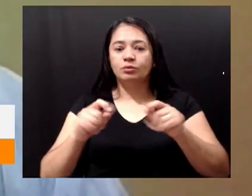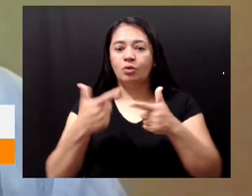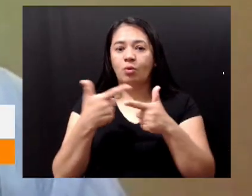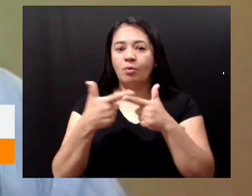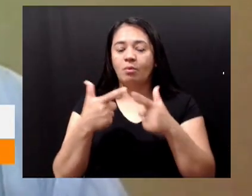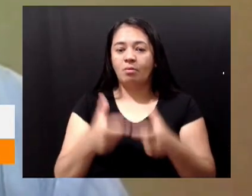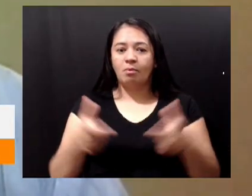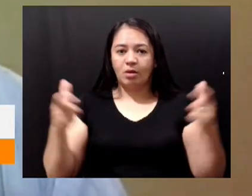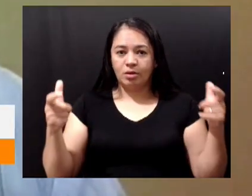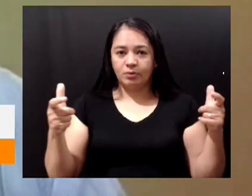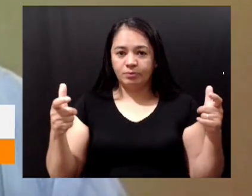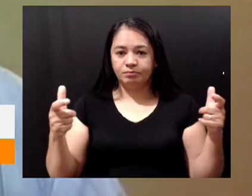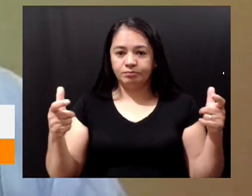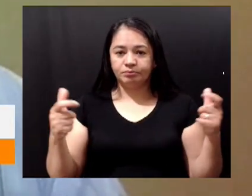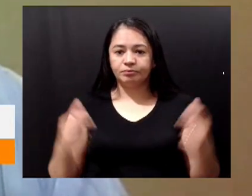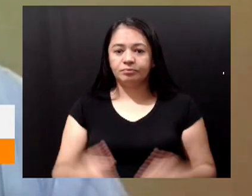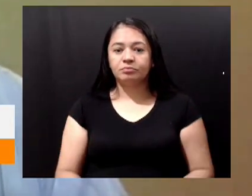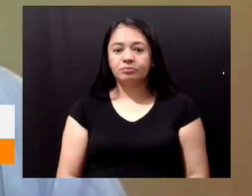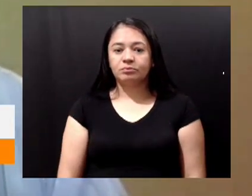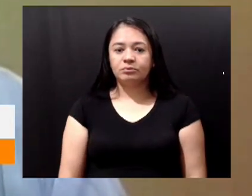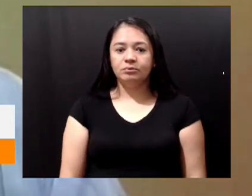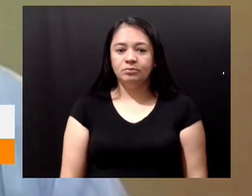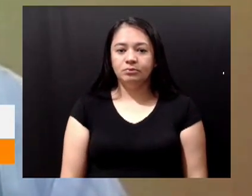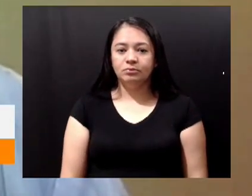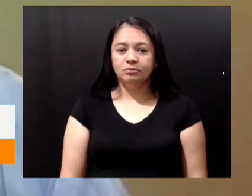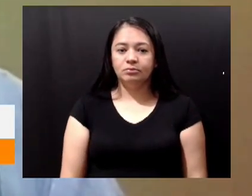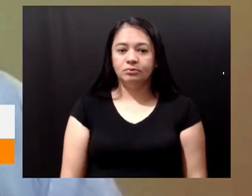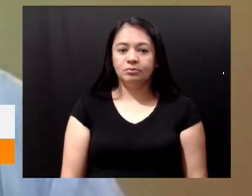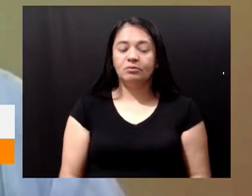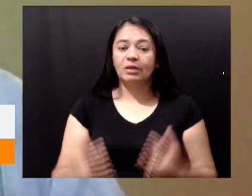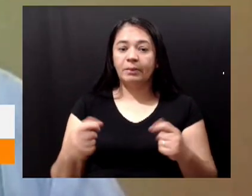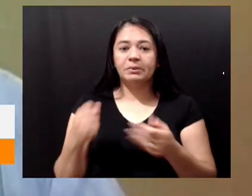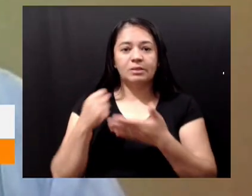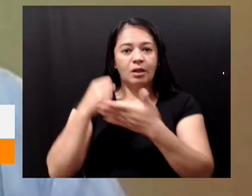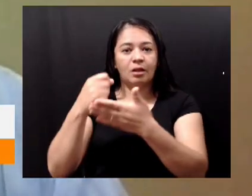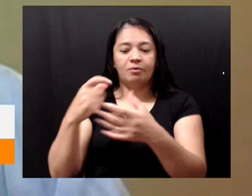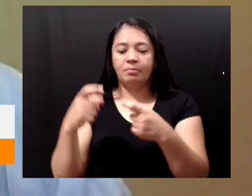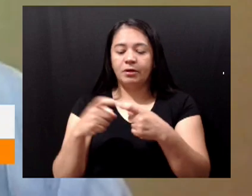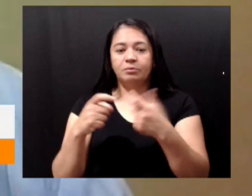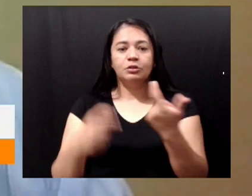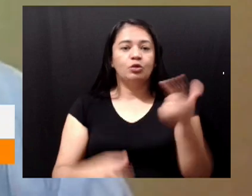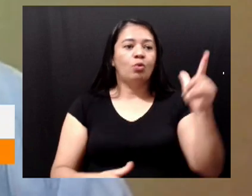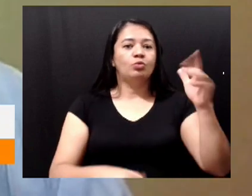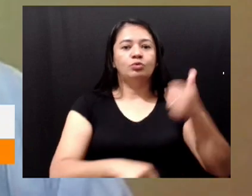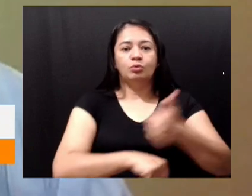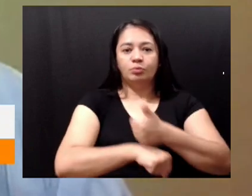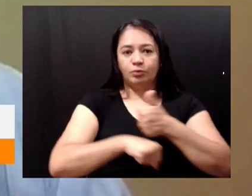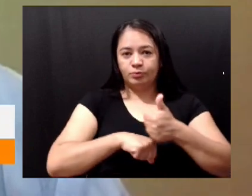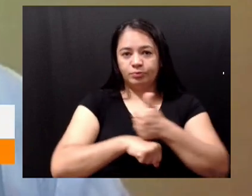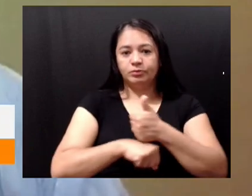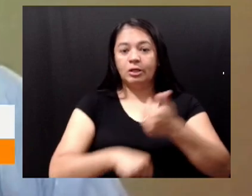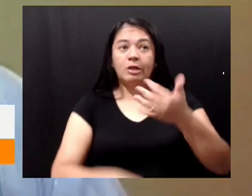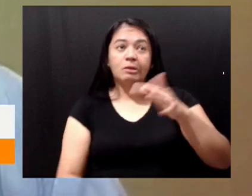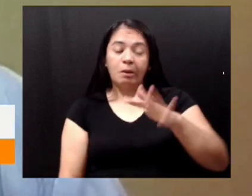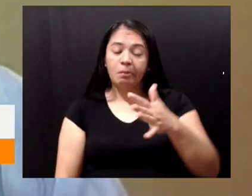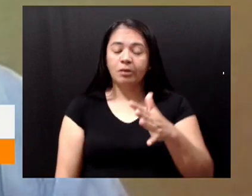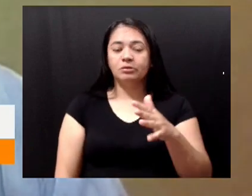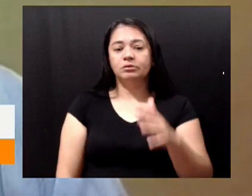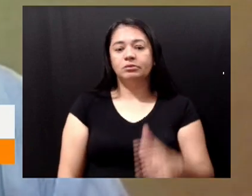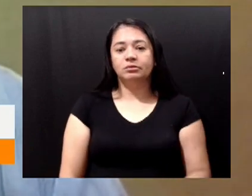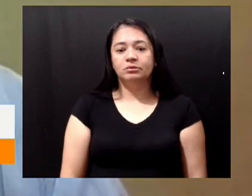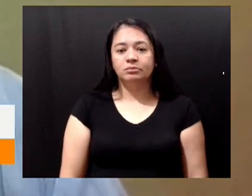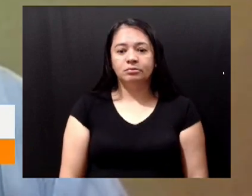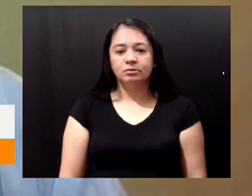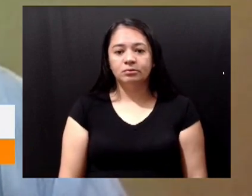deve ser encaminhada para um médico ou outro profissional, dependendo do caso, né? Então, isso é um aspecto